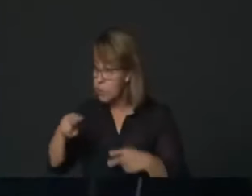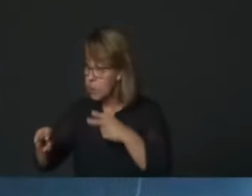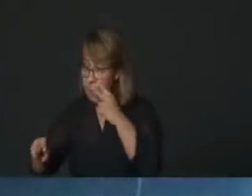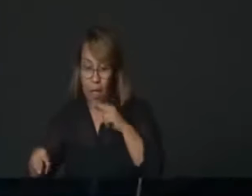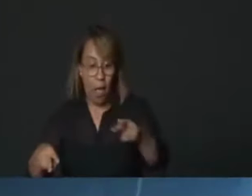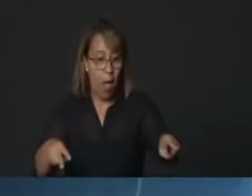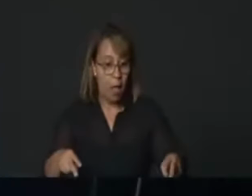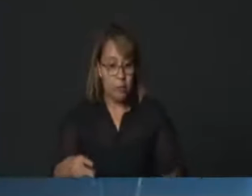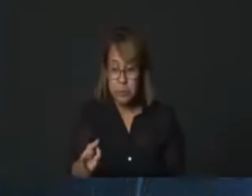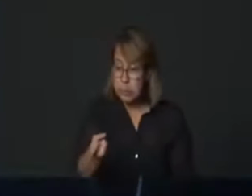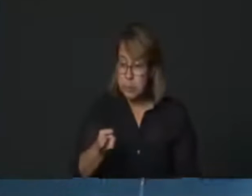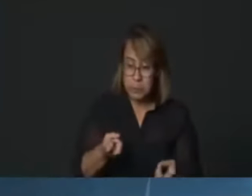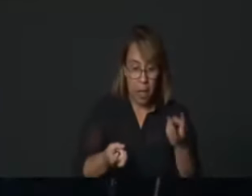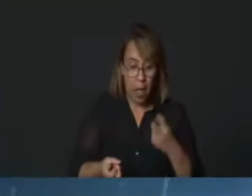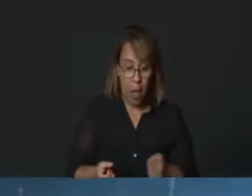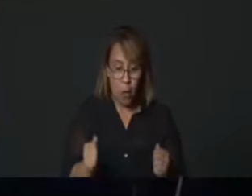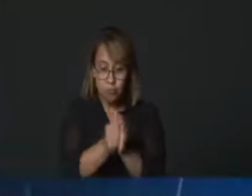o